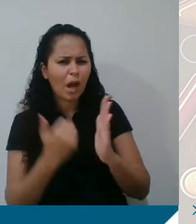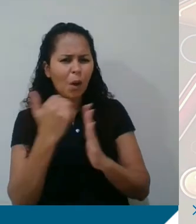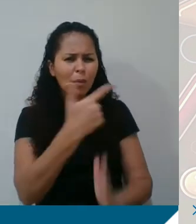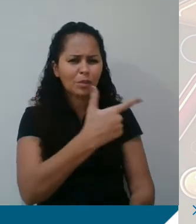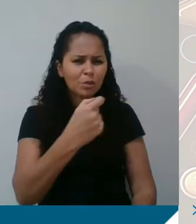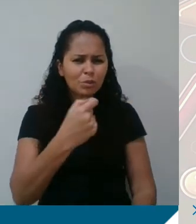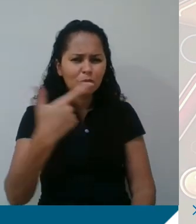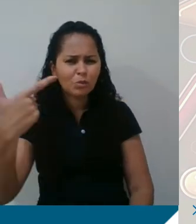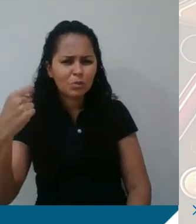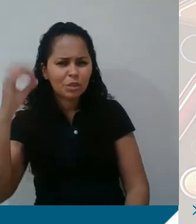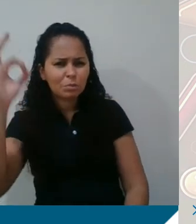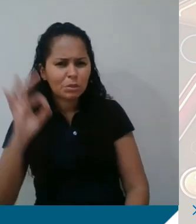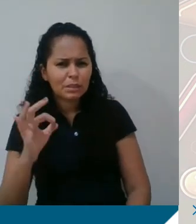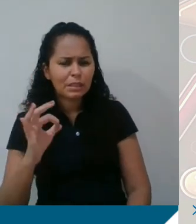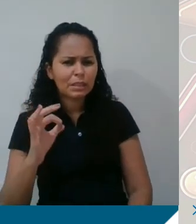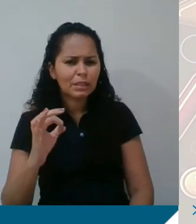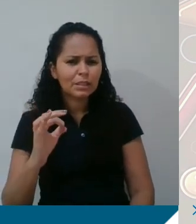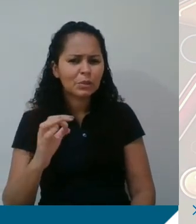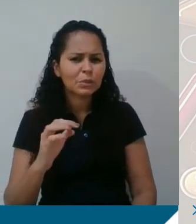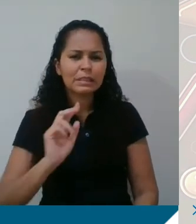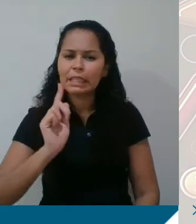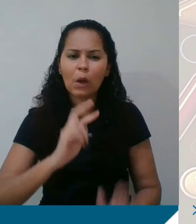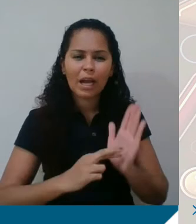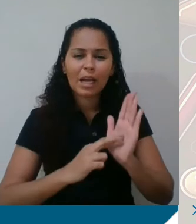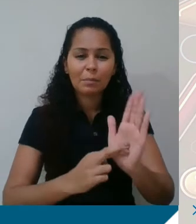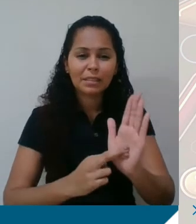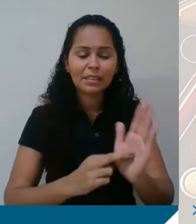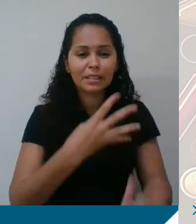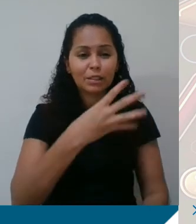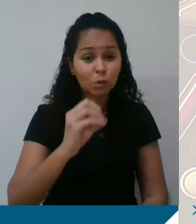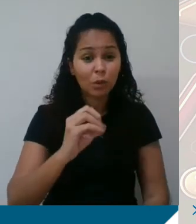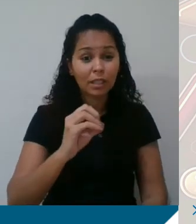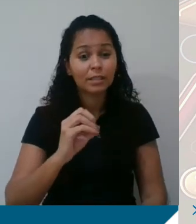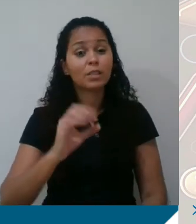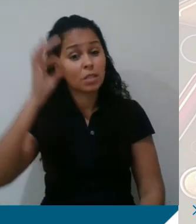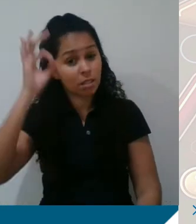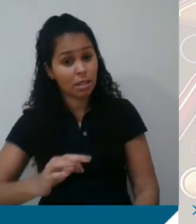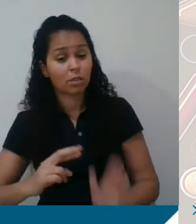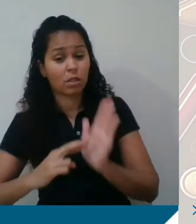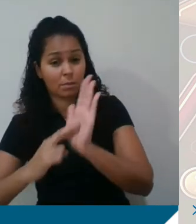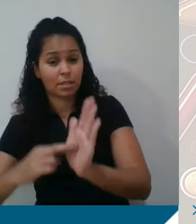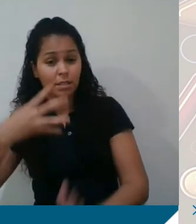então, não representam um único aumento de 40. 2 aumentos de 20 representam um único aumento de